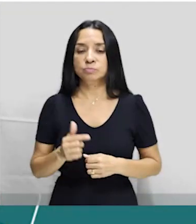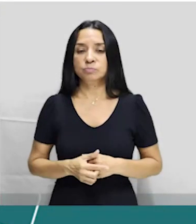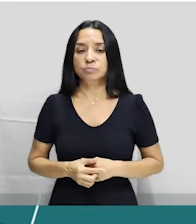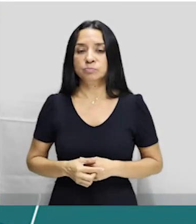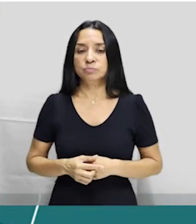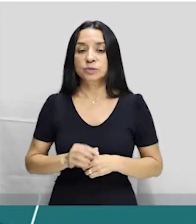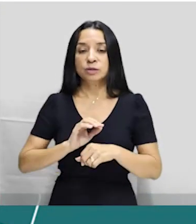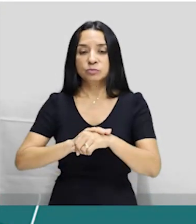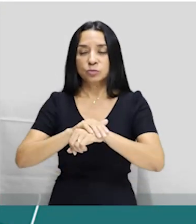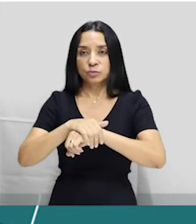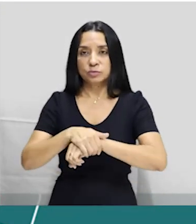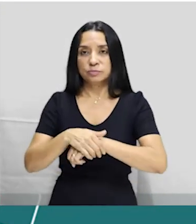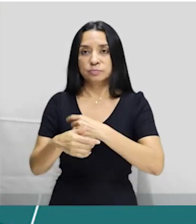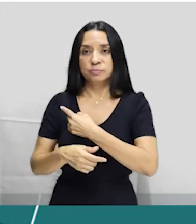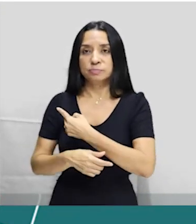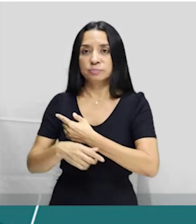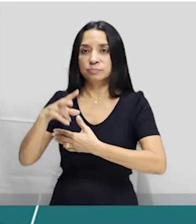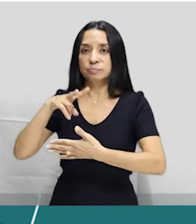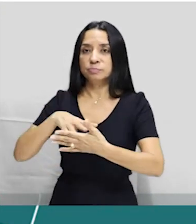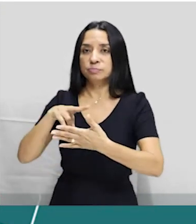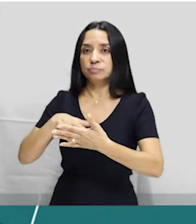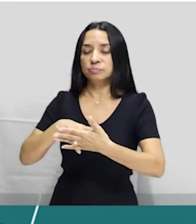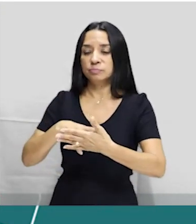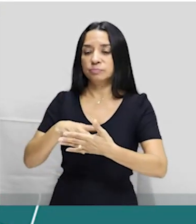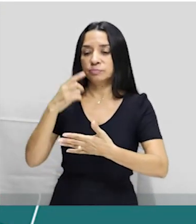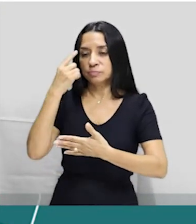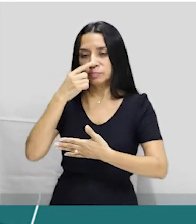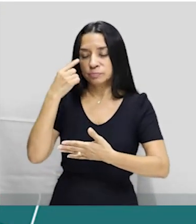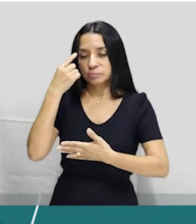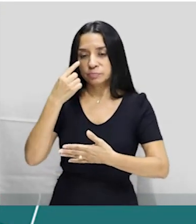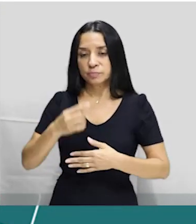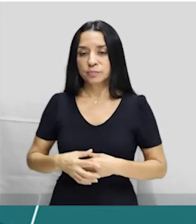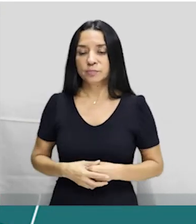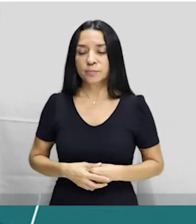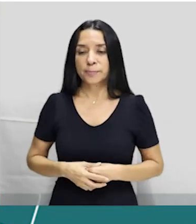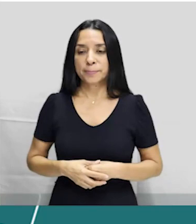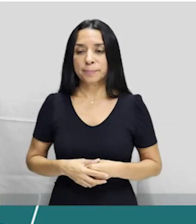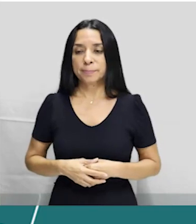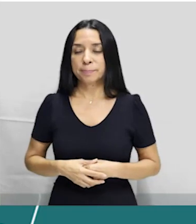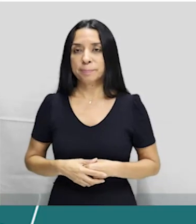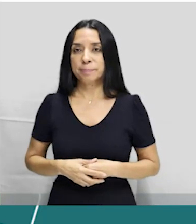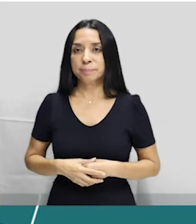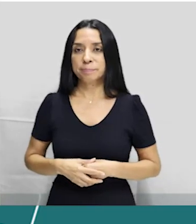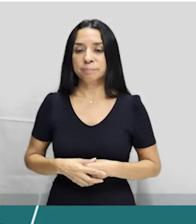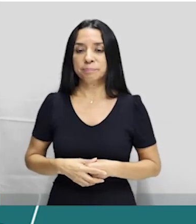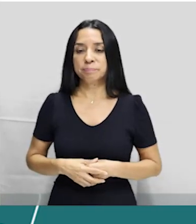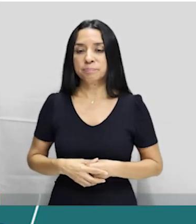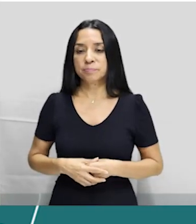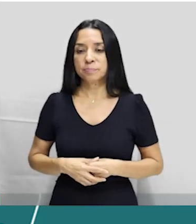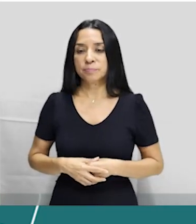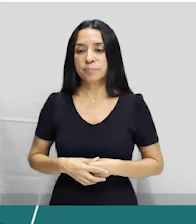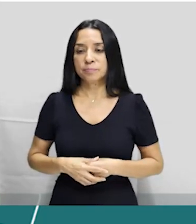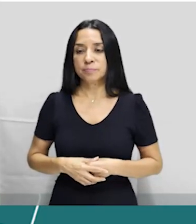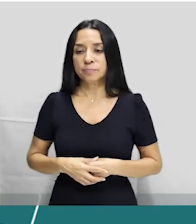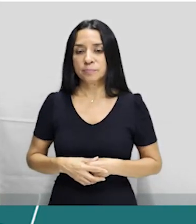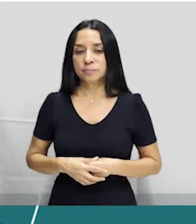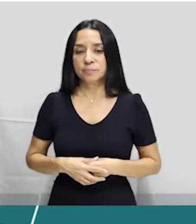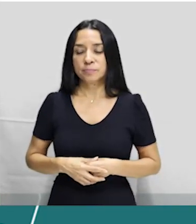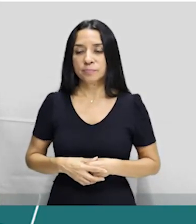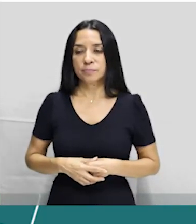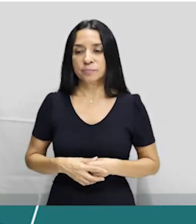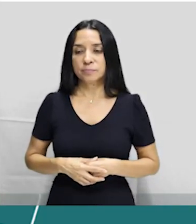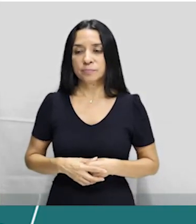De noche. Buenas noches, para la noche é sempre plural também,